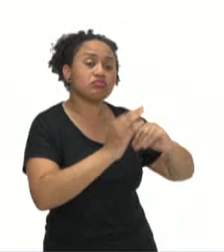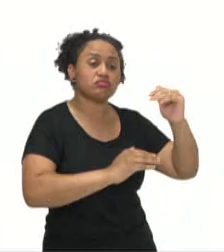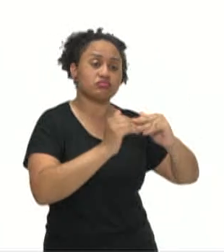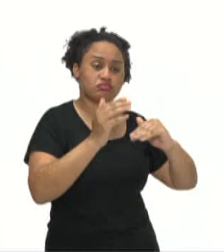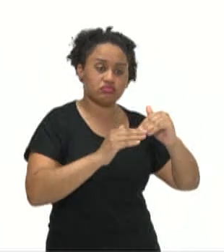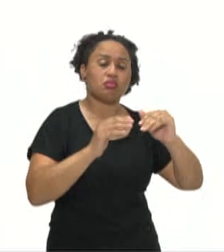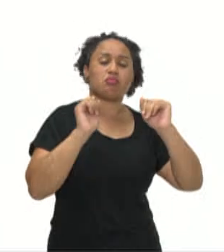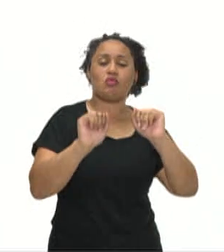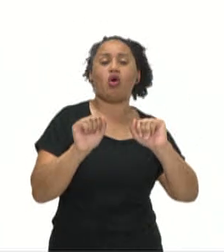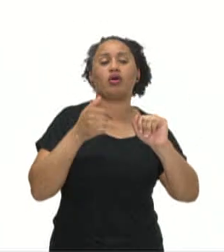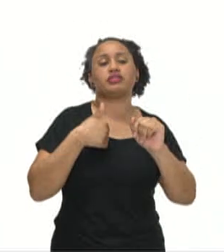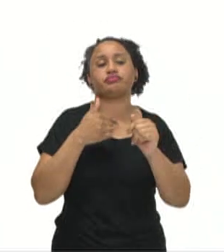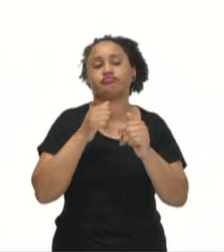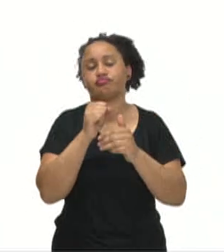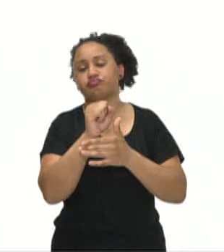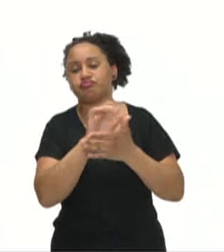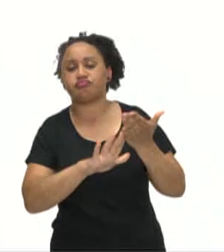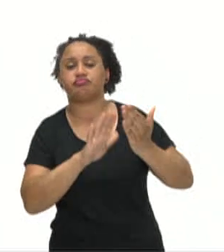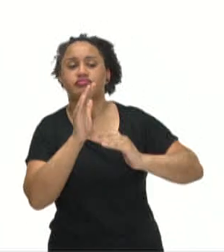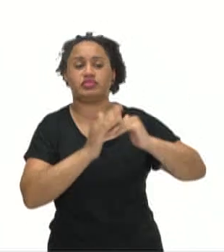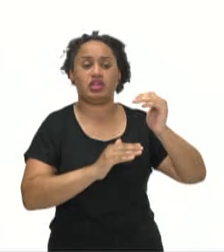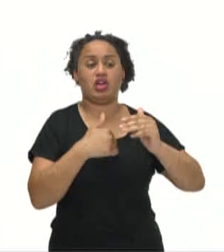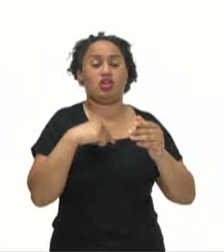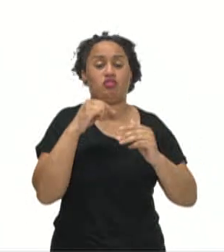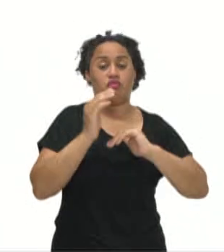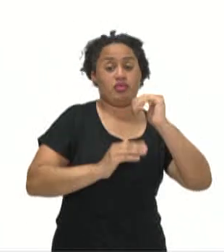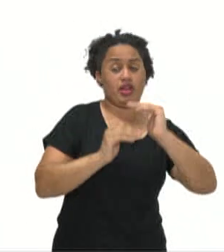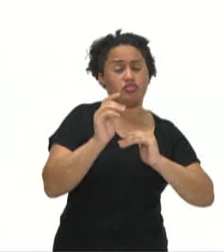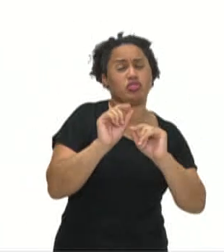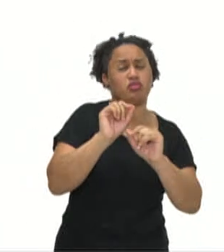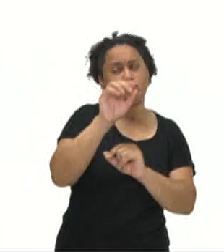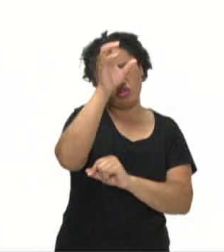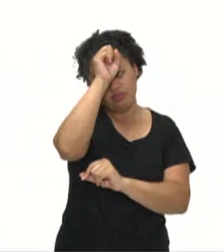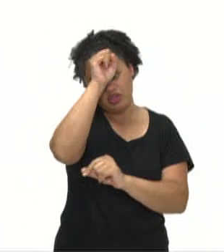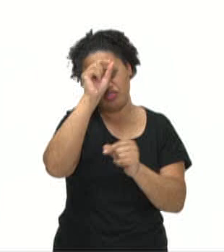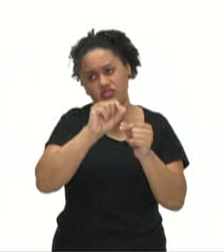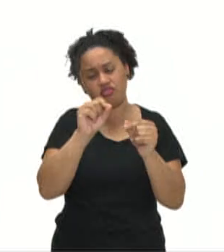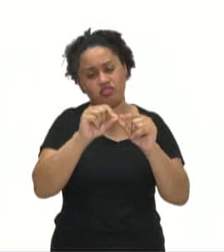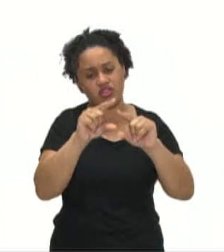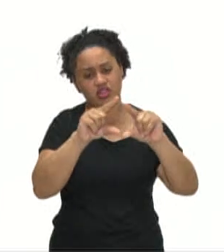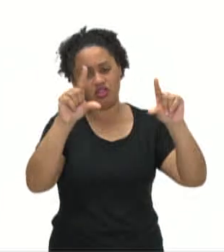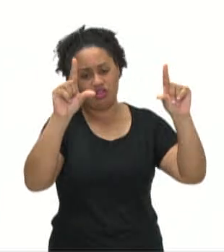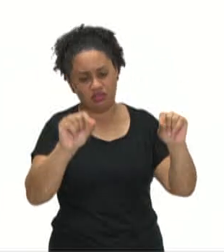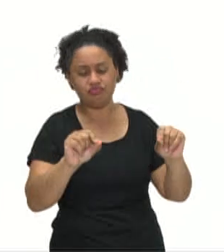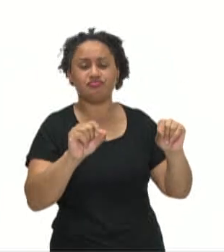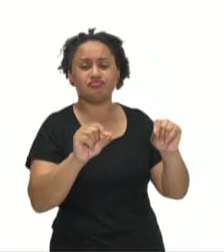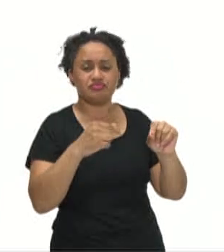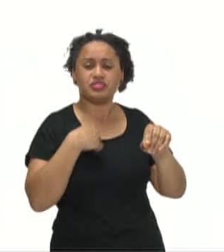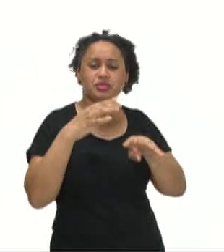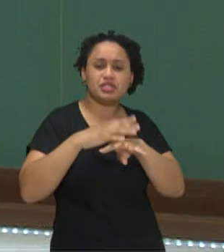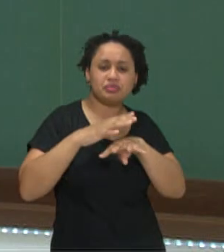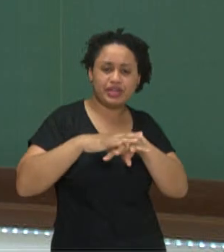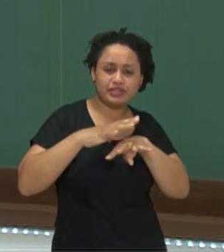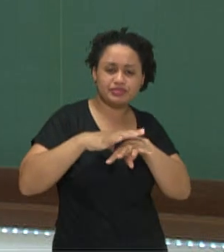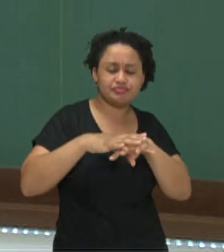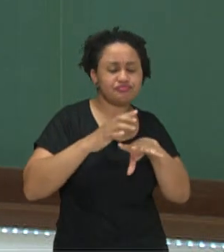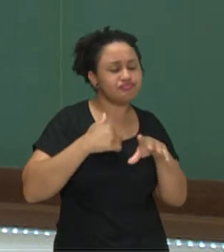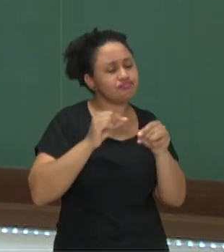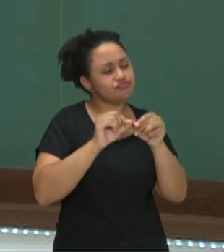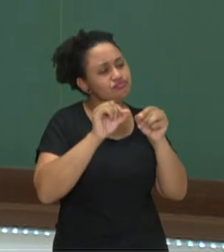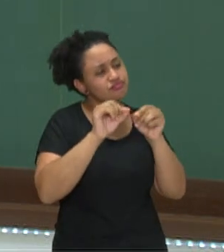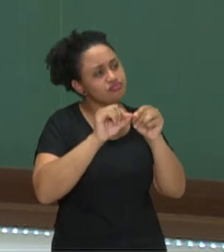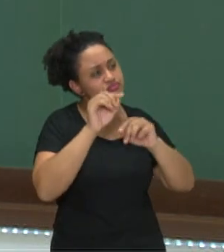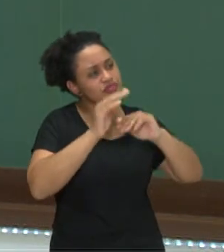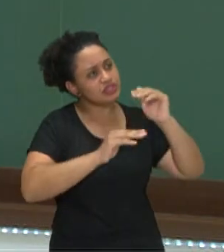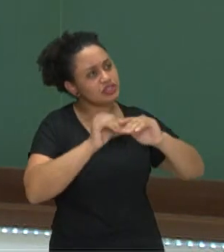pode ser através de exercícios, né? Eu vou praticar aqui, ó, aprendi a fazer a fórmula de Bhaskara na matemática. Então, eu vou praticar. Eu vou